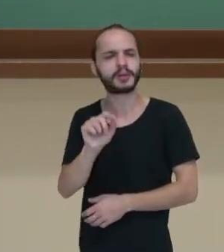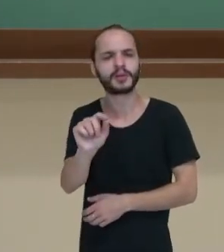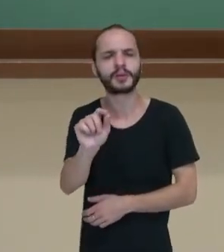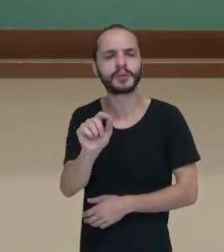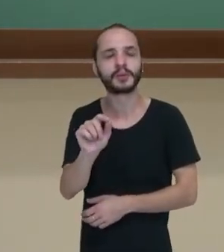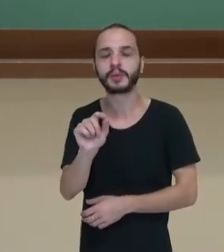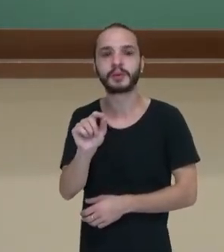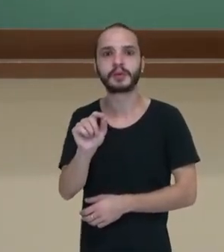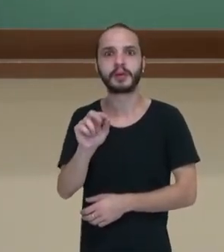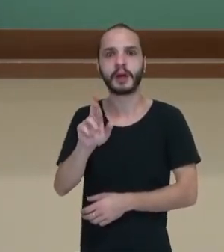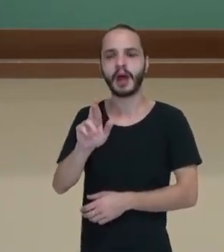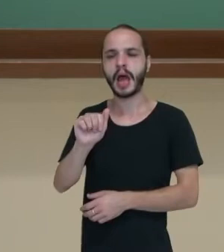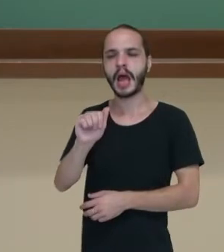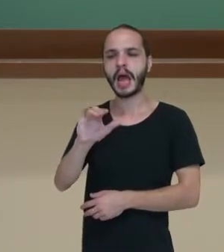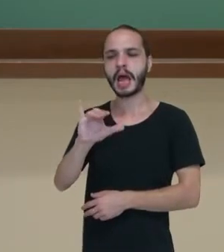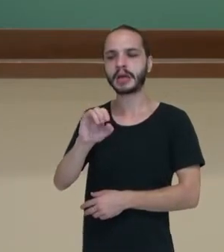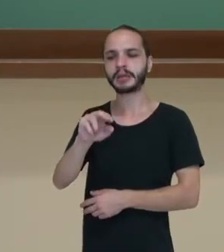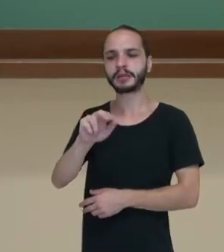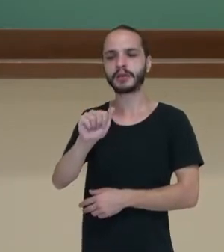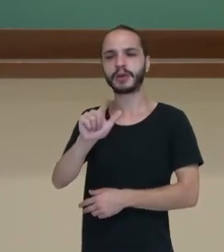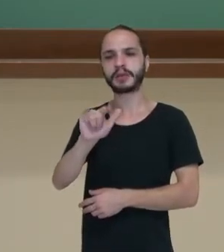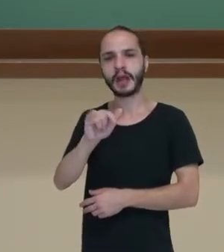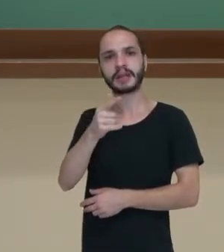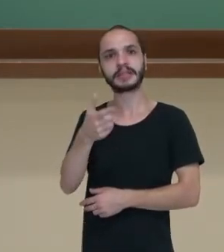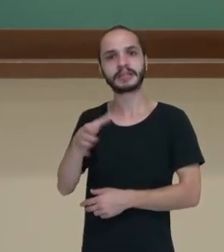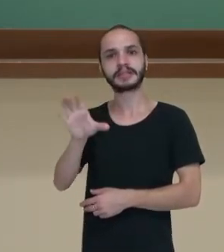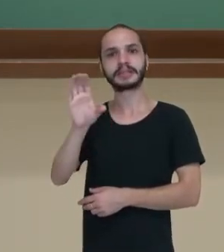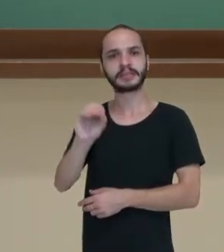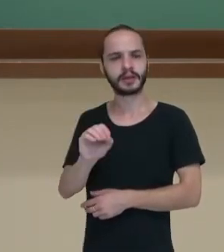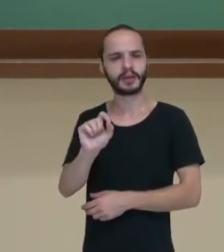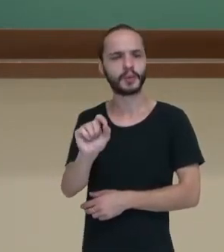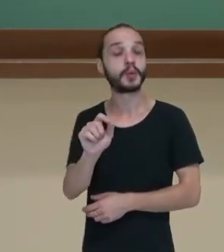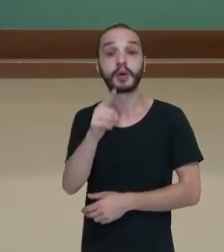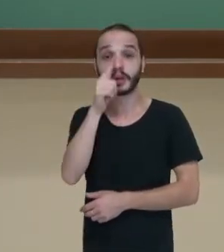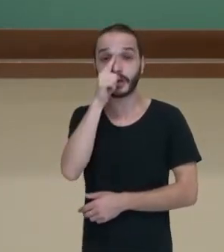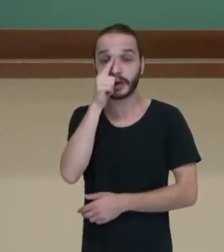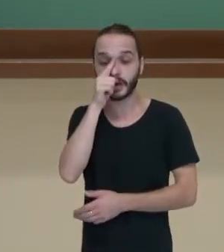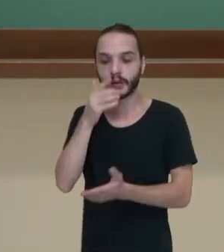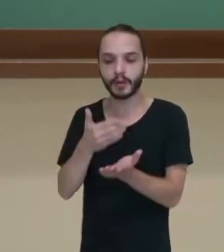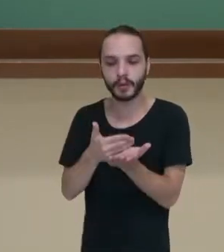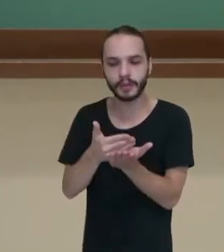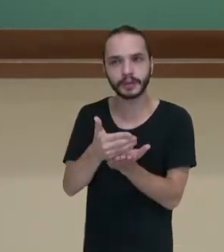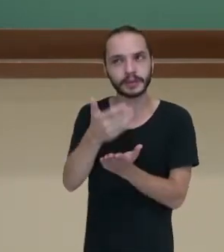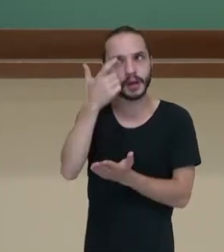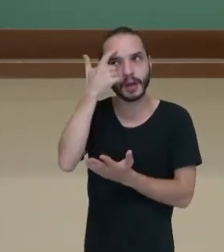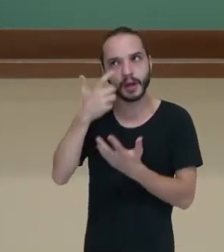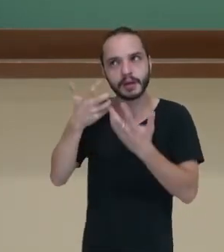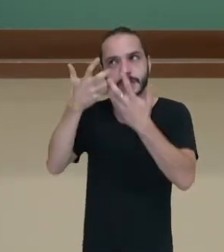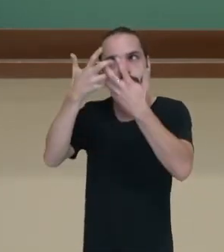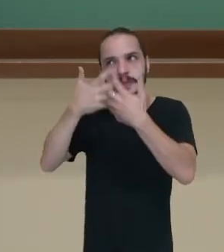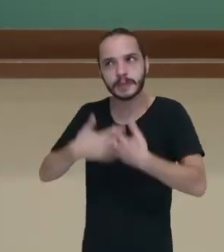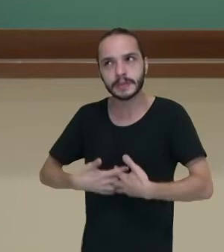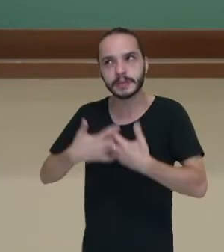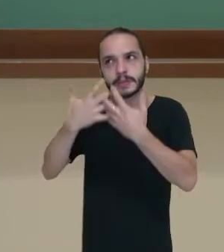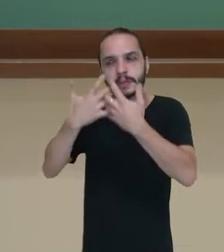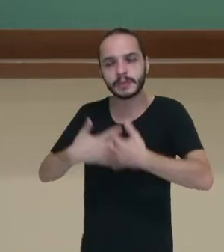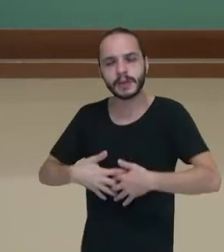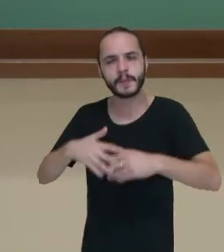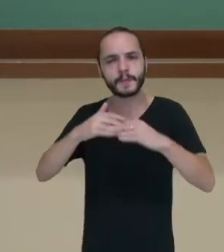Professora, que palavrão é esse que você está falando? Estou falando assim, ó, os gregos começaram a ter um pensamento mais